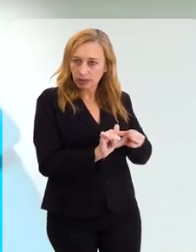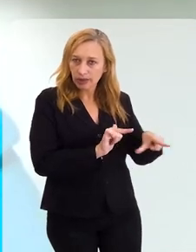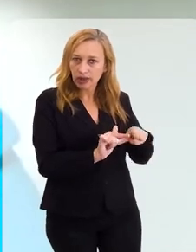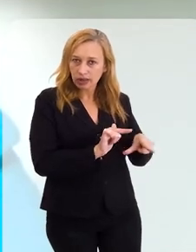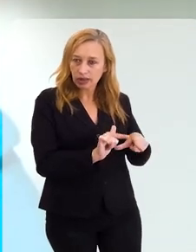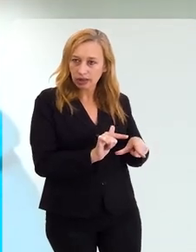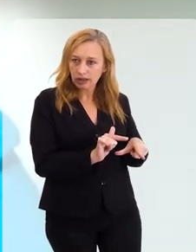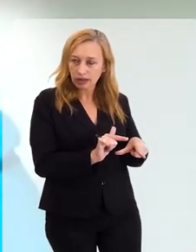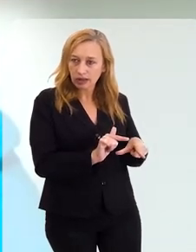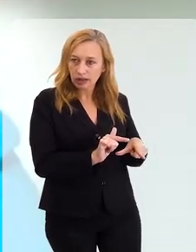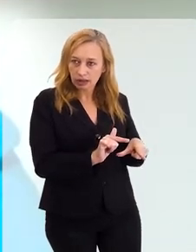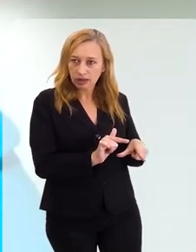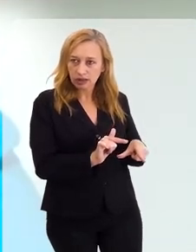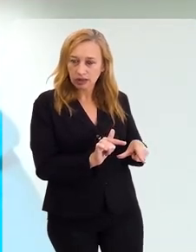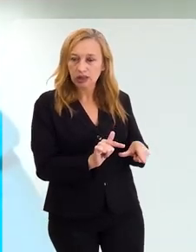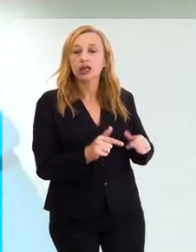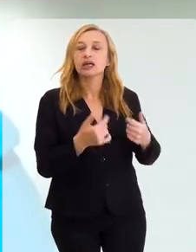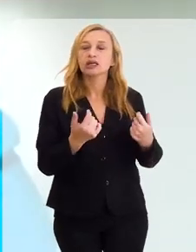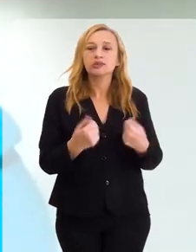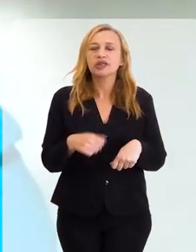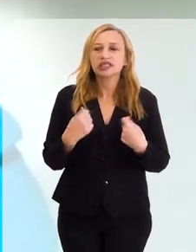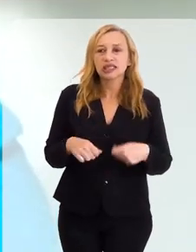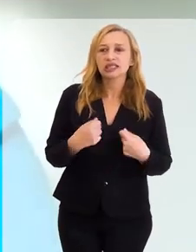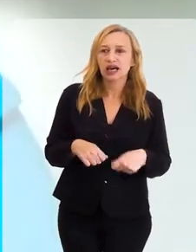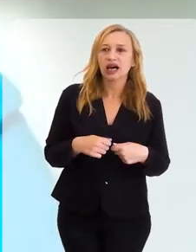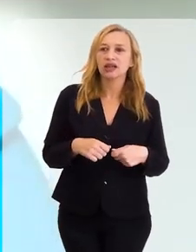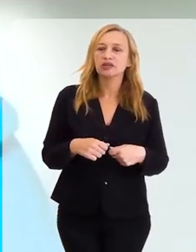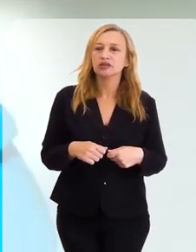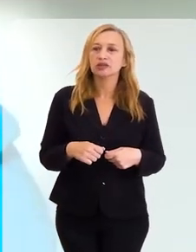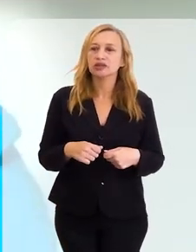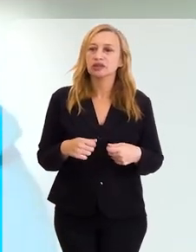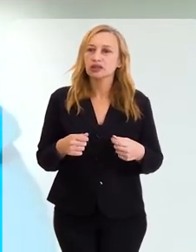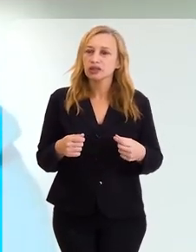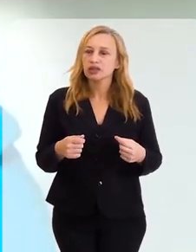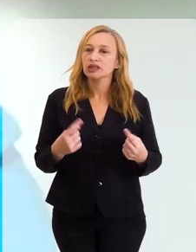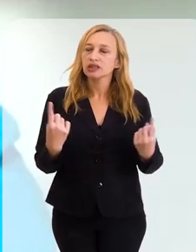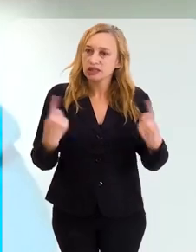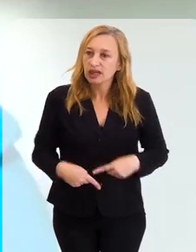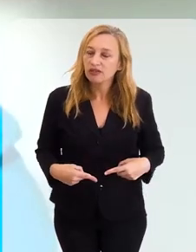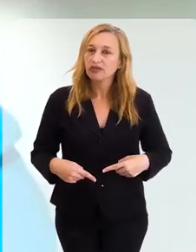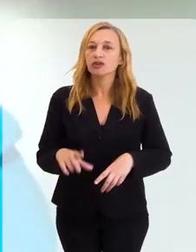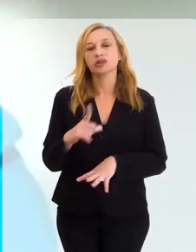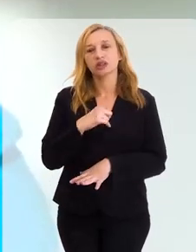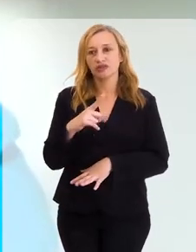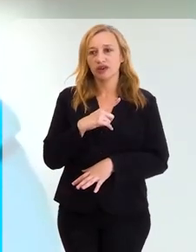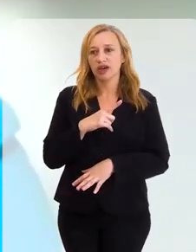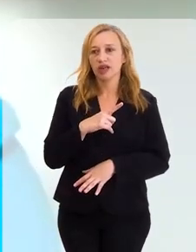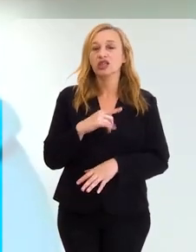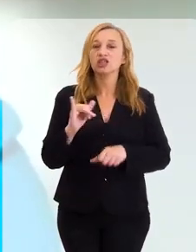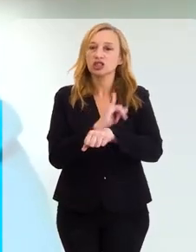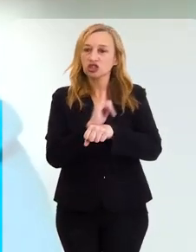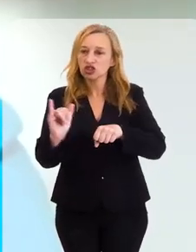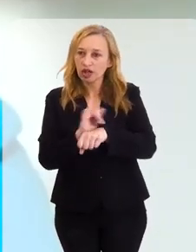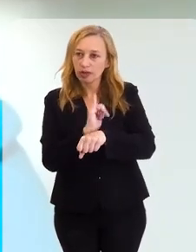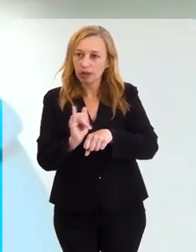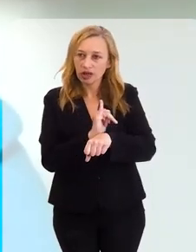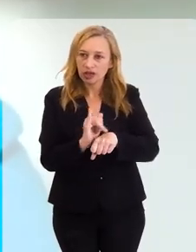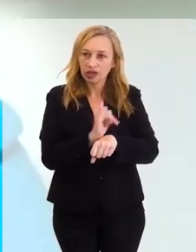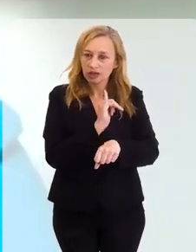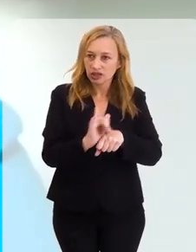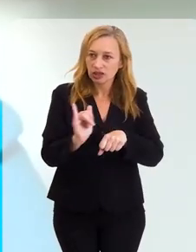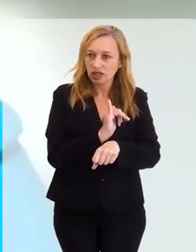é um espaço criativo de desenvolvimento que eles tiveram que enfrentar e que já está previsto, né? Já